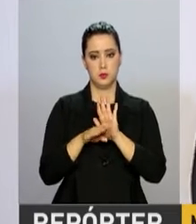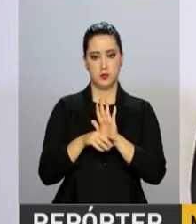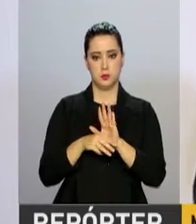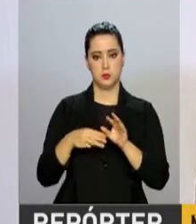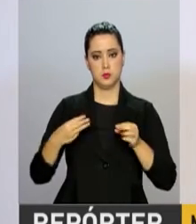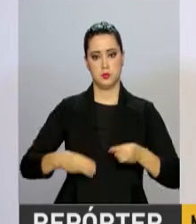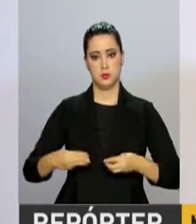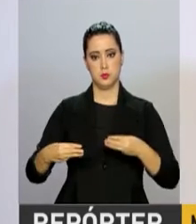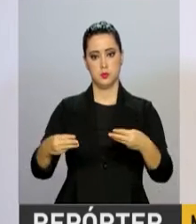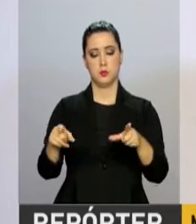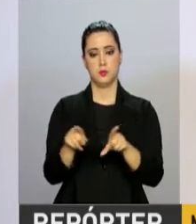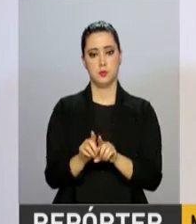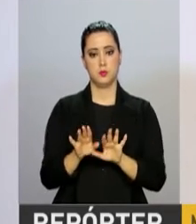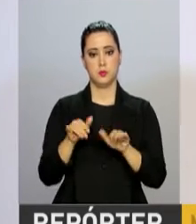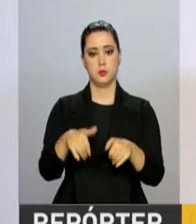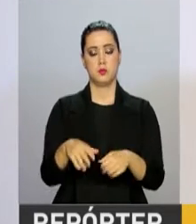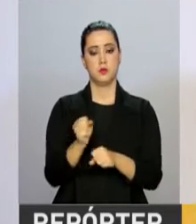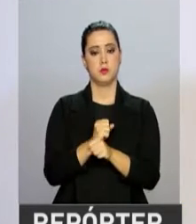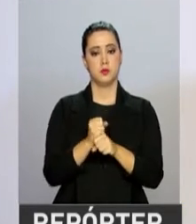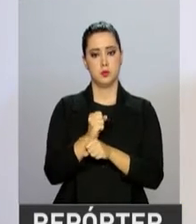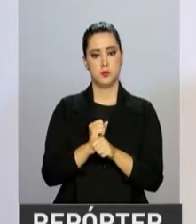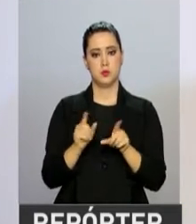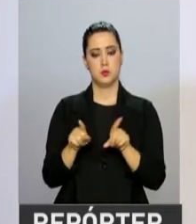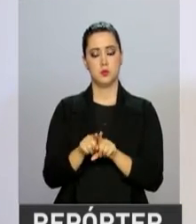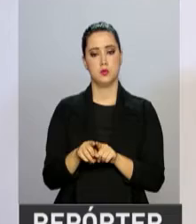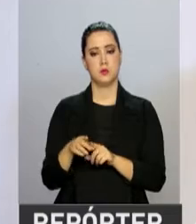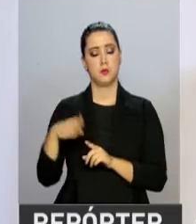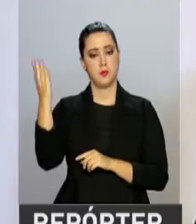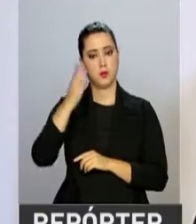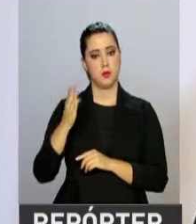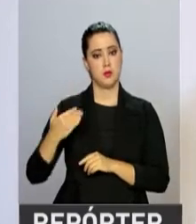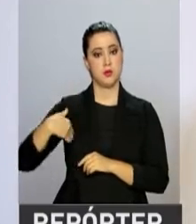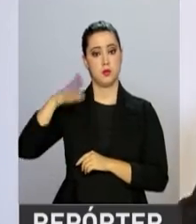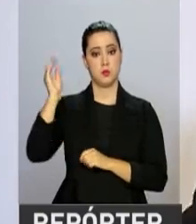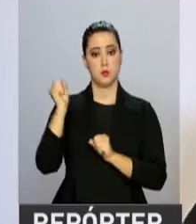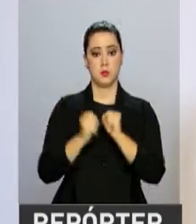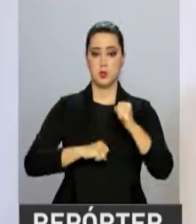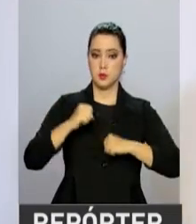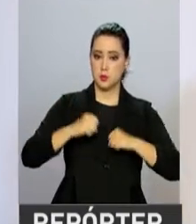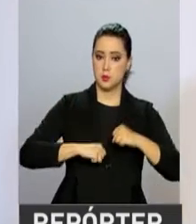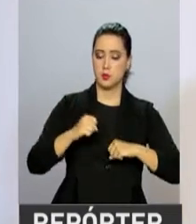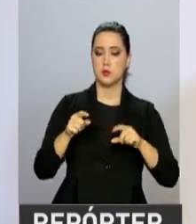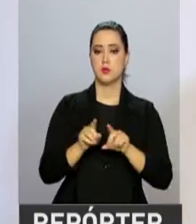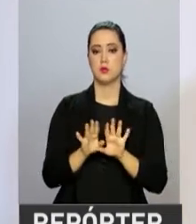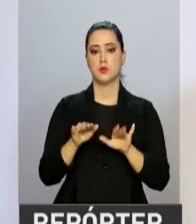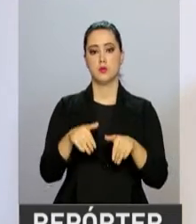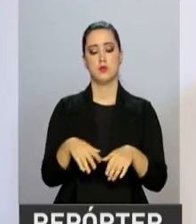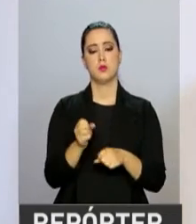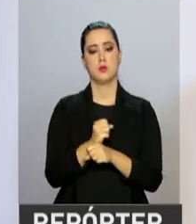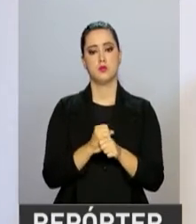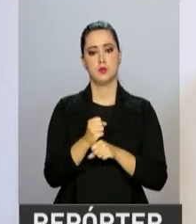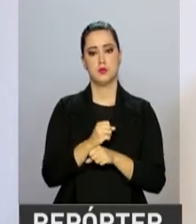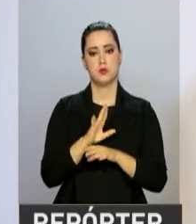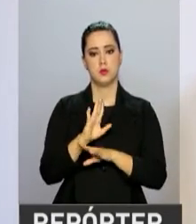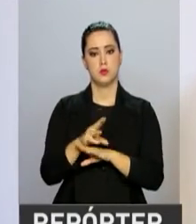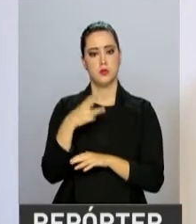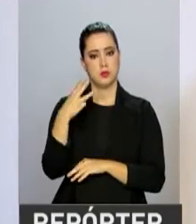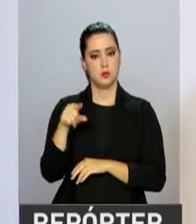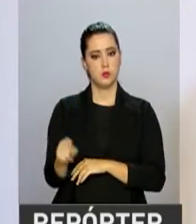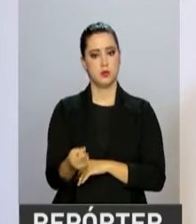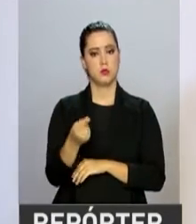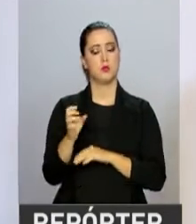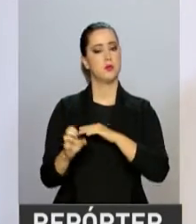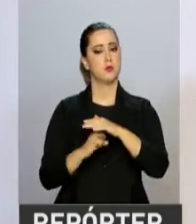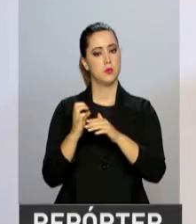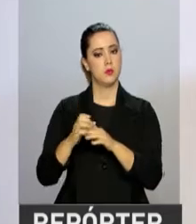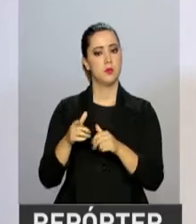que lançamos no ano passado chamado brasil mais produtivo ele até o final desse ano atender a 3 mil empresas que